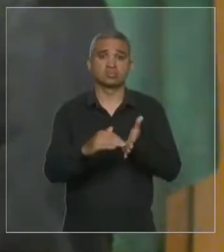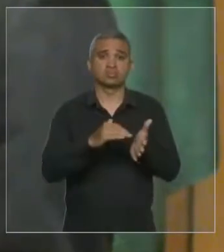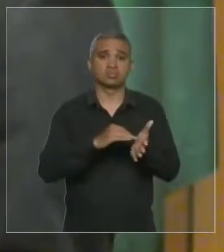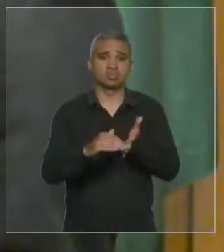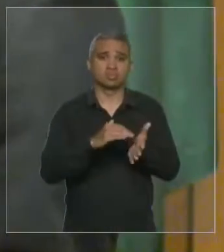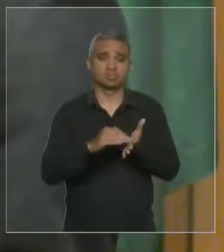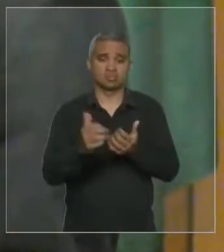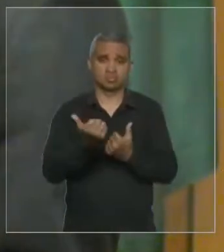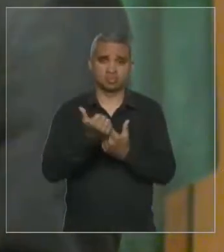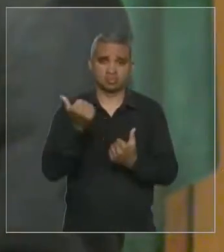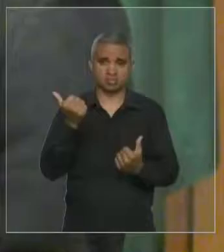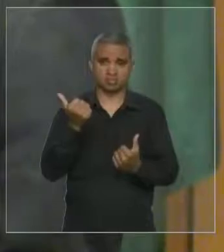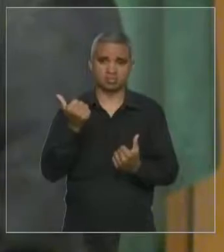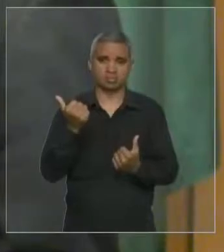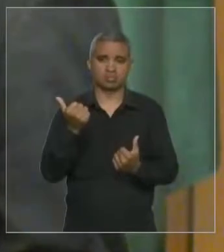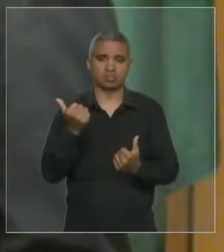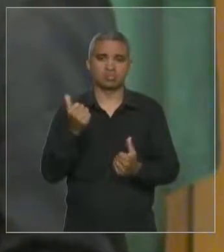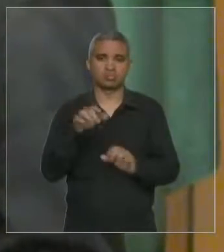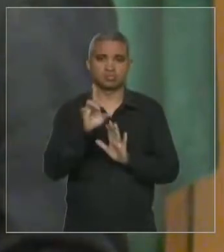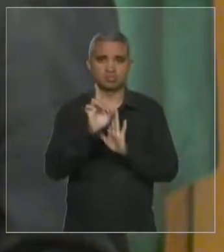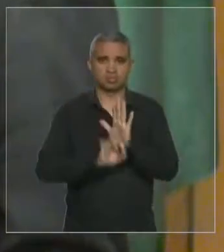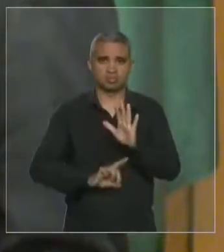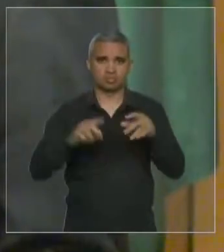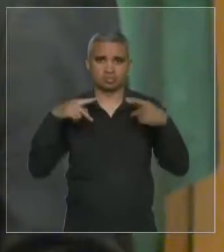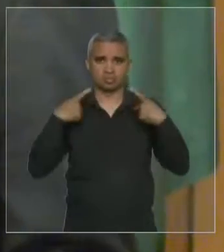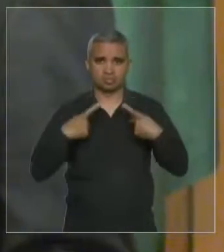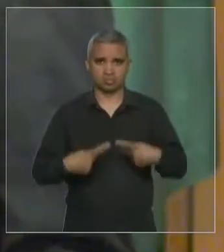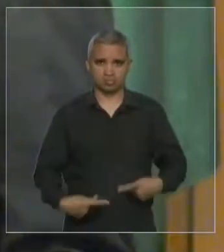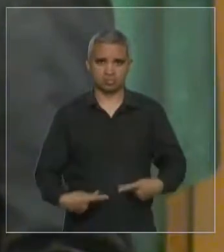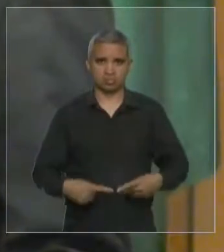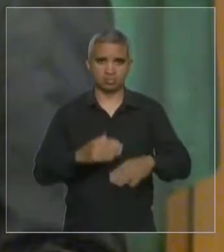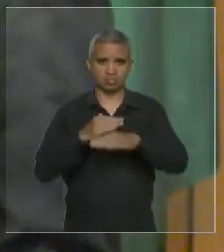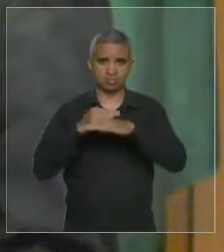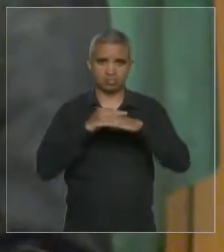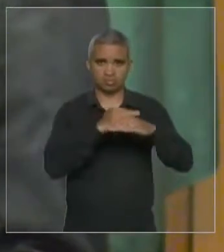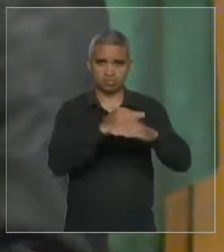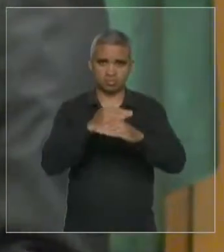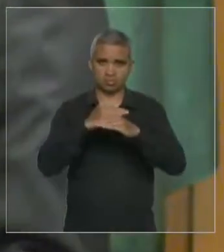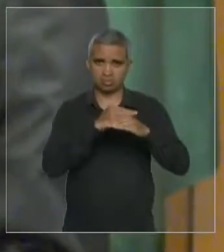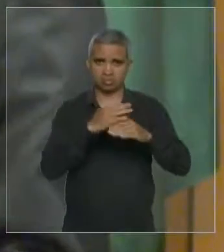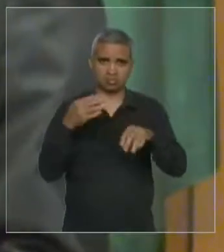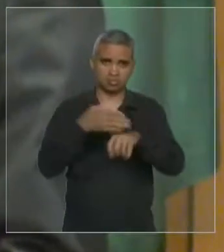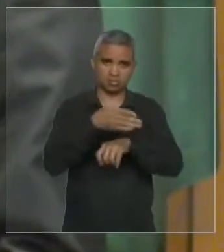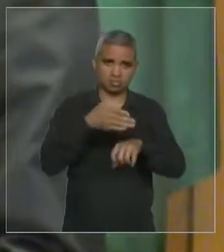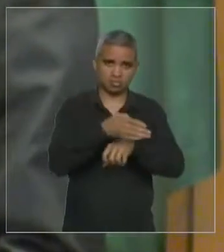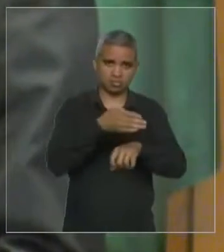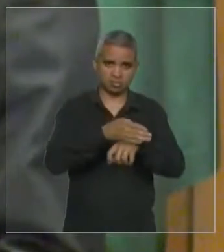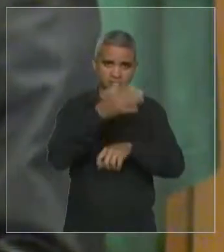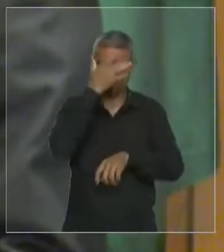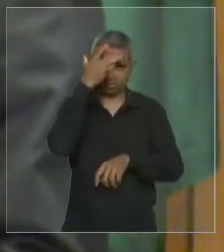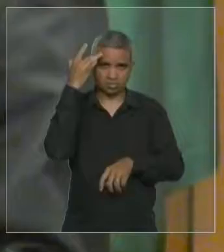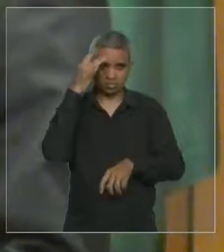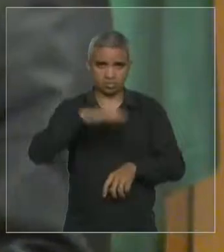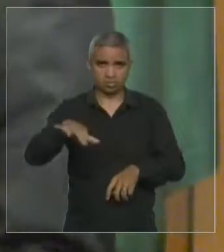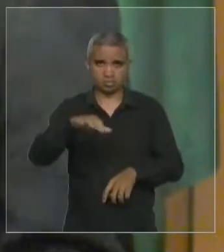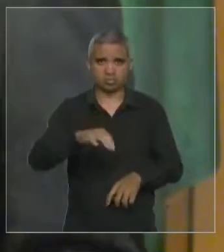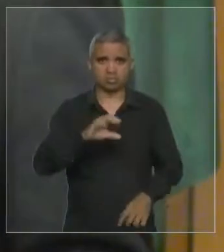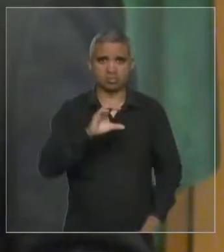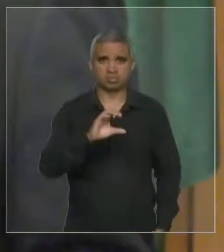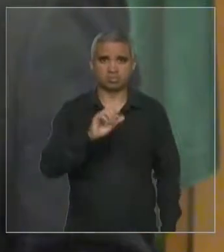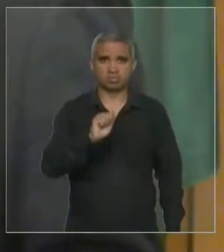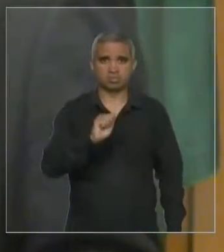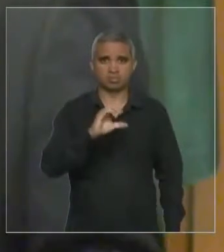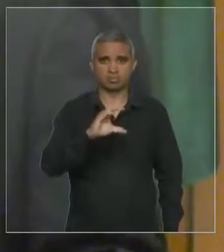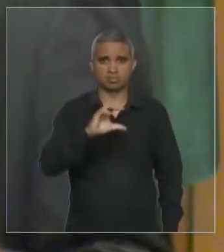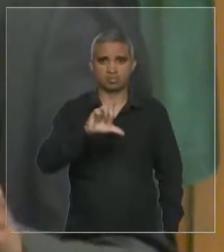adjunta de Direitos Humanos e Igualdade e Participação Popular, a Cleusa Maide Pinho, que